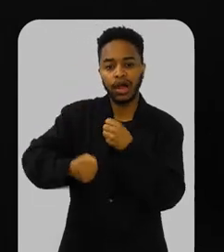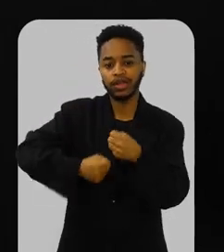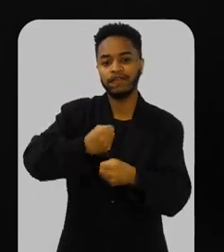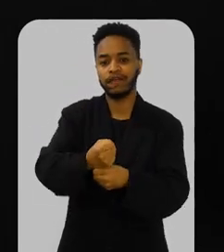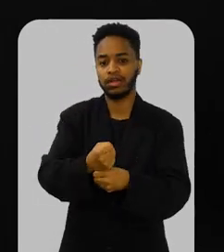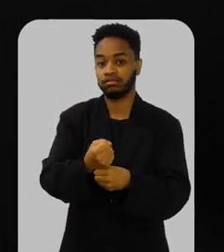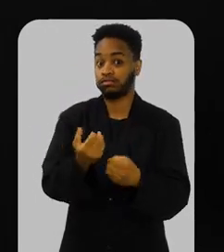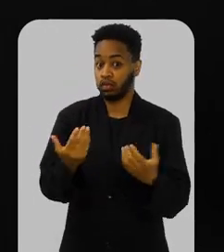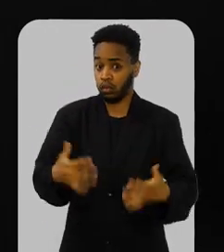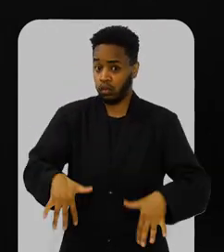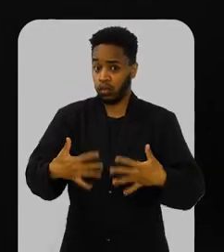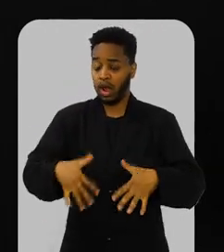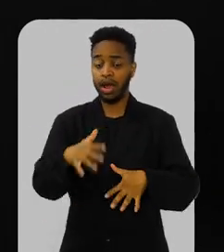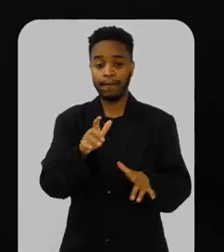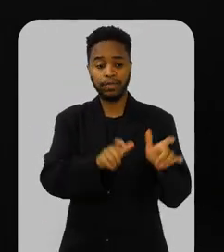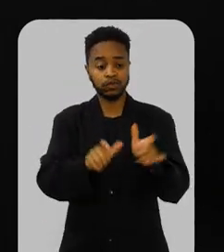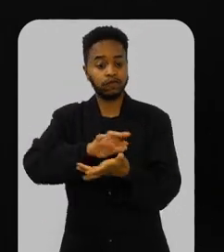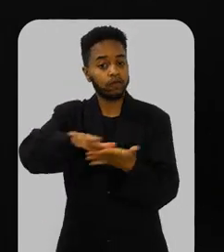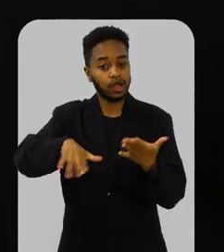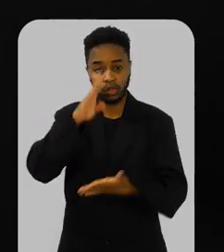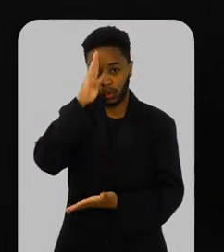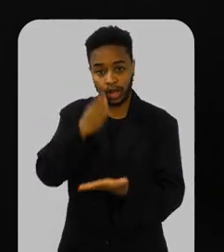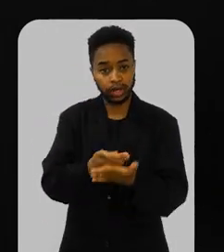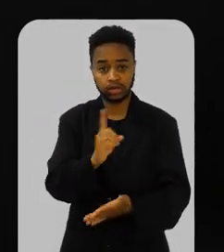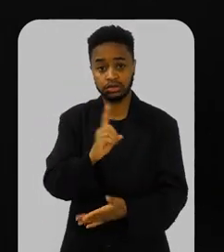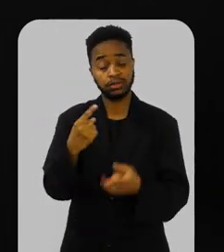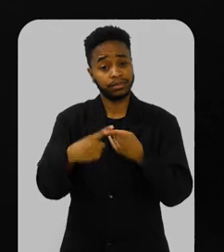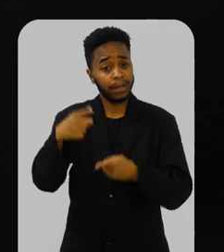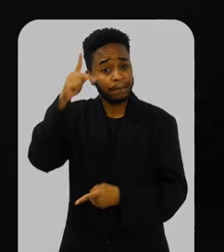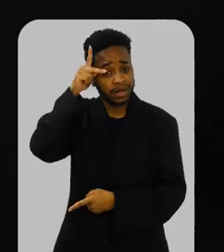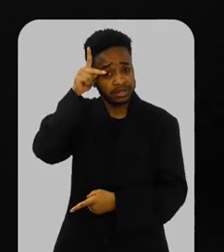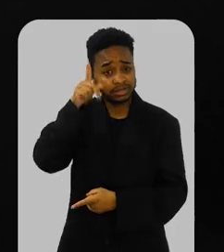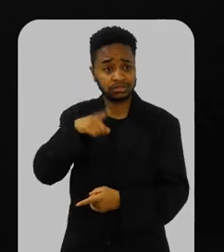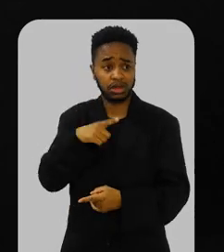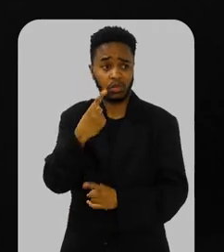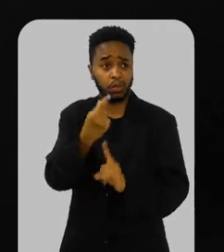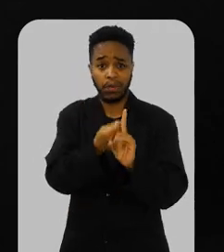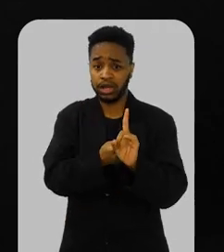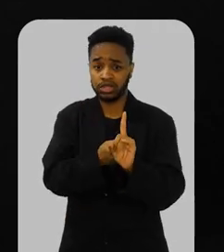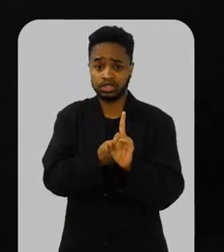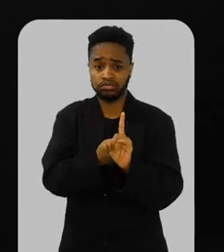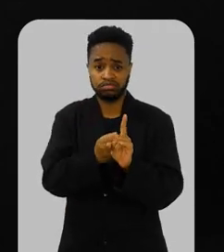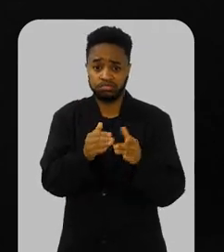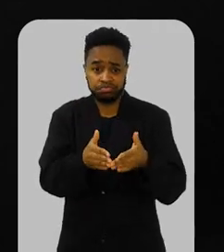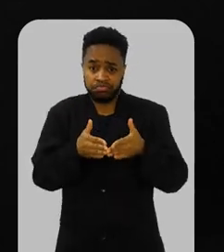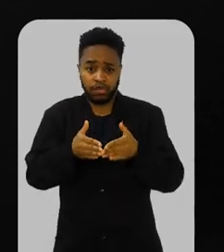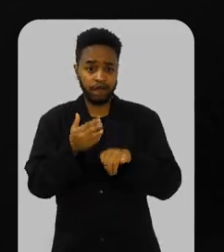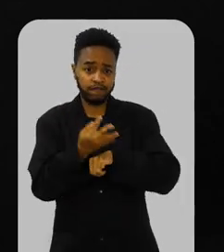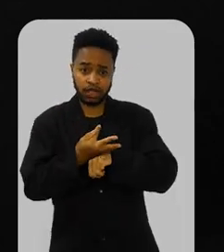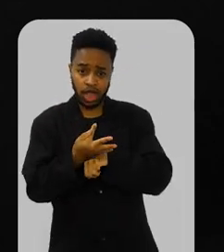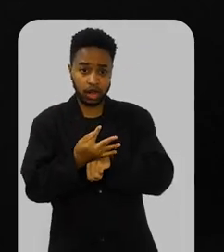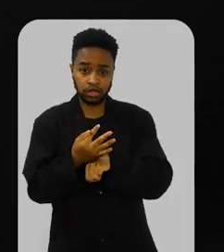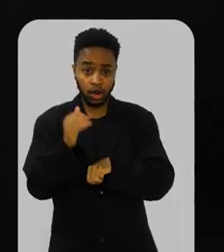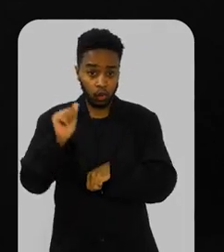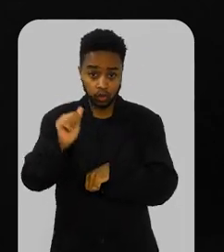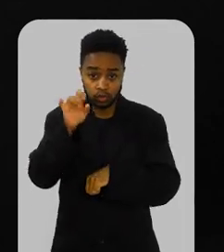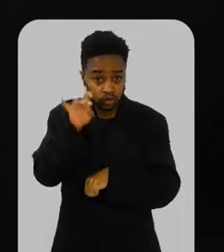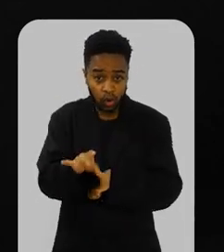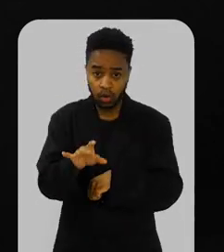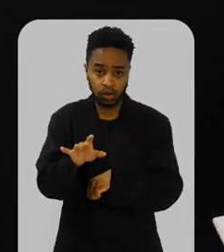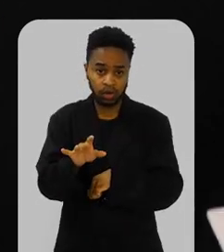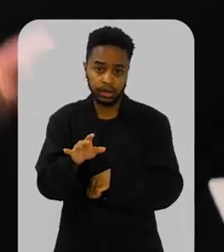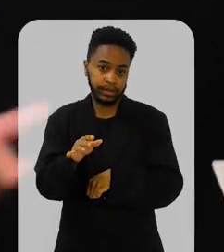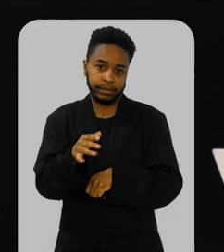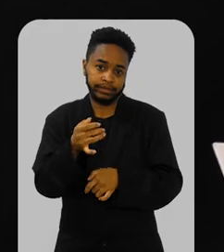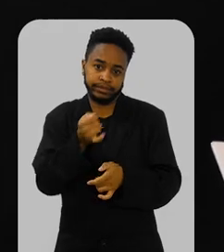ano que vem, tem gente que não acredita. Parintins não. Parintins dá um mês de intervalo ali em agosto, o pessoal dá uma descansada. Até todo mundo quer